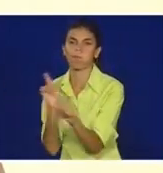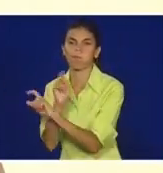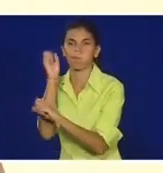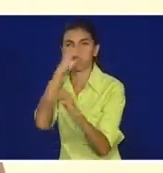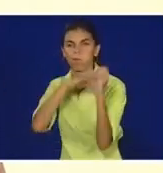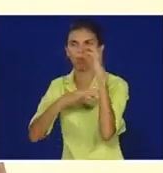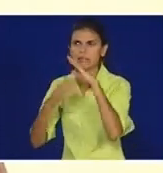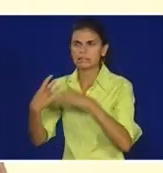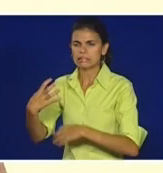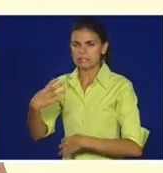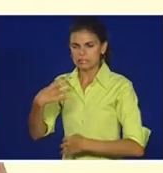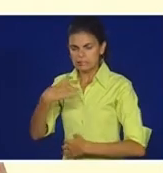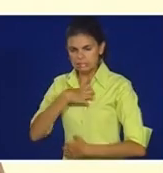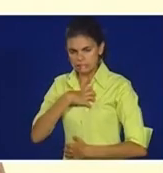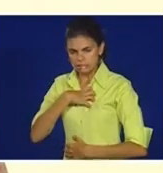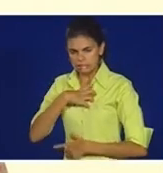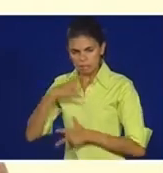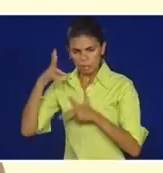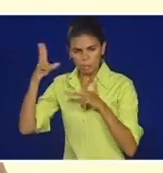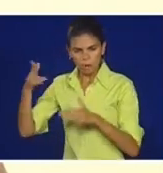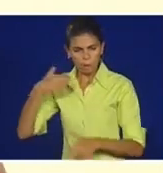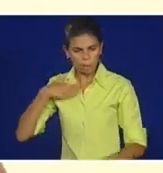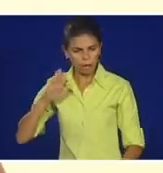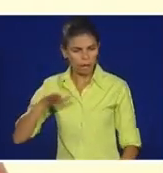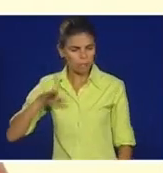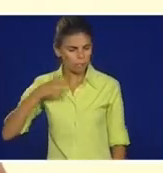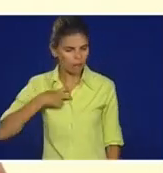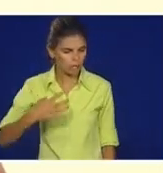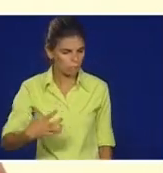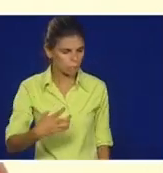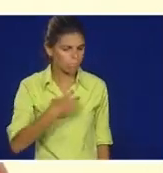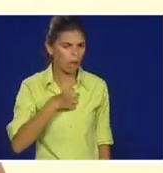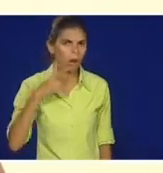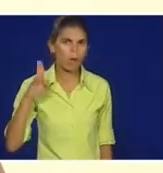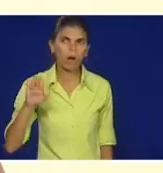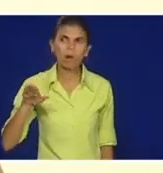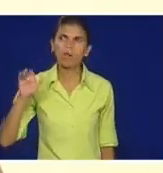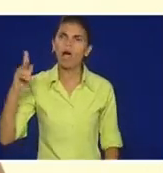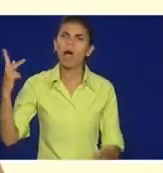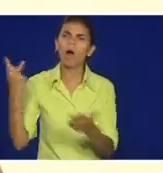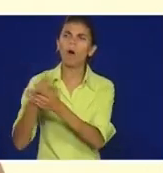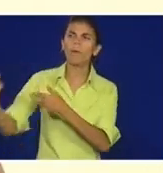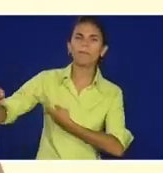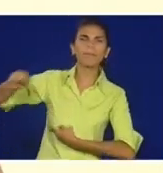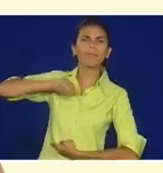as coisas trocadas. E aí eu senti na pele que eu